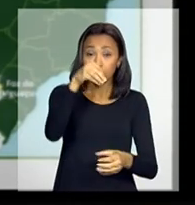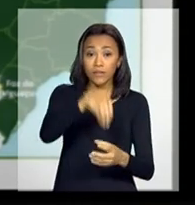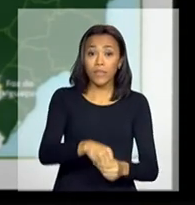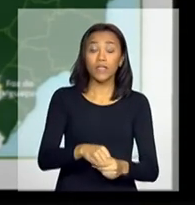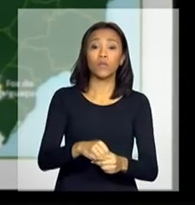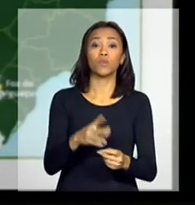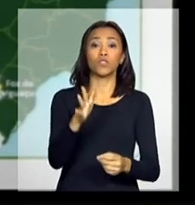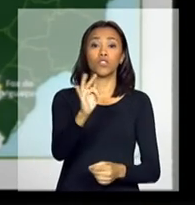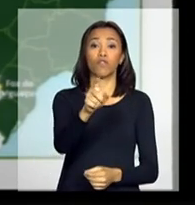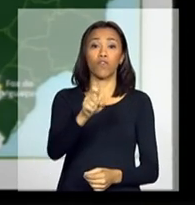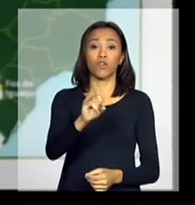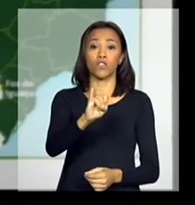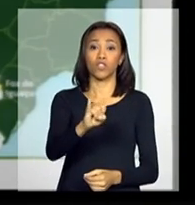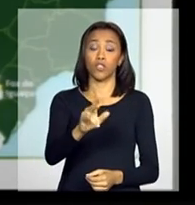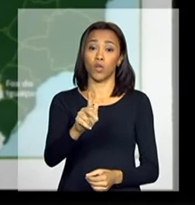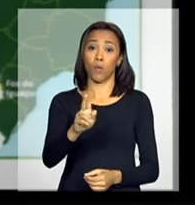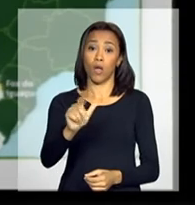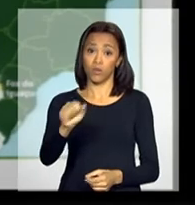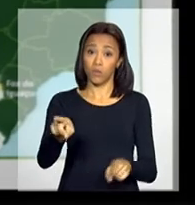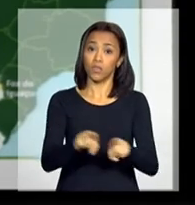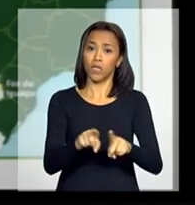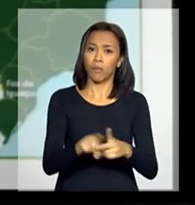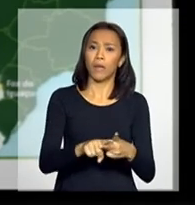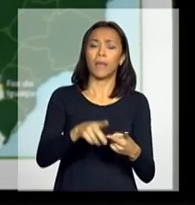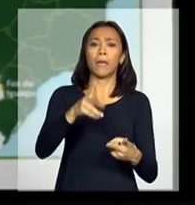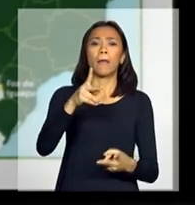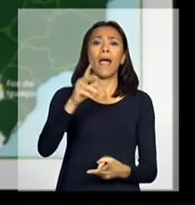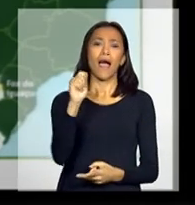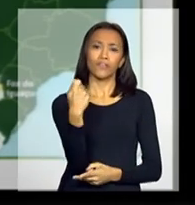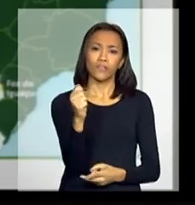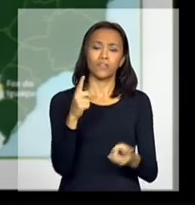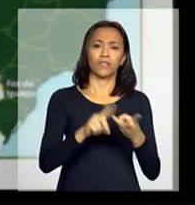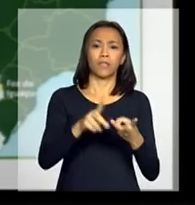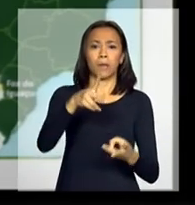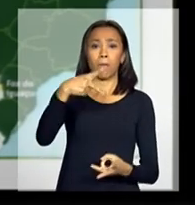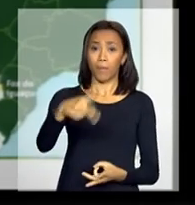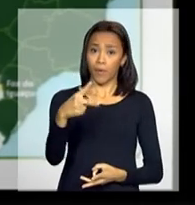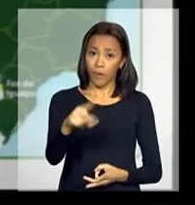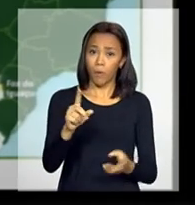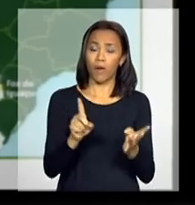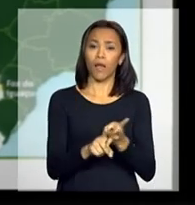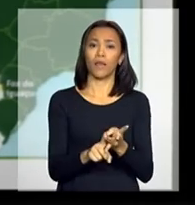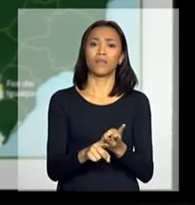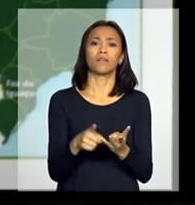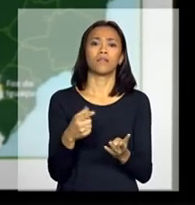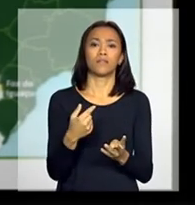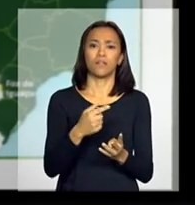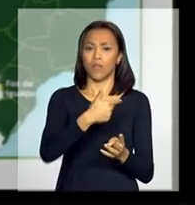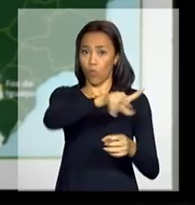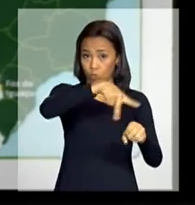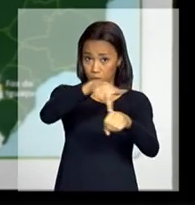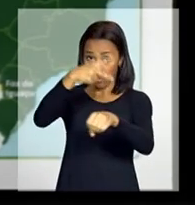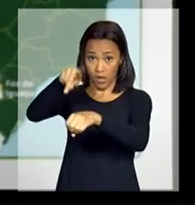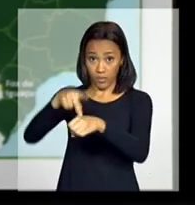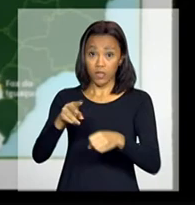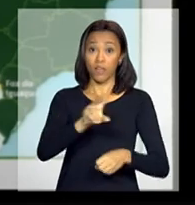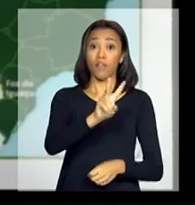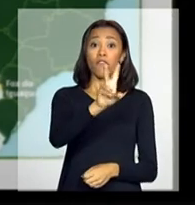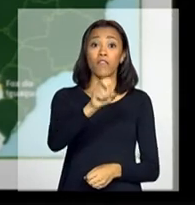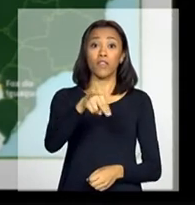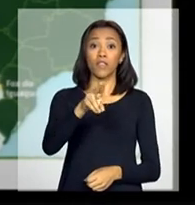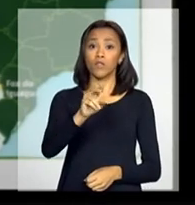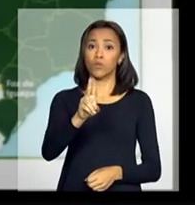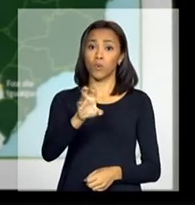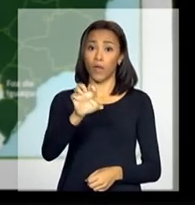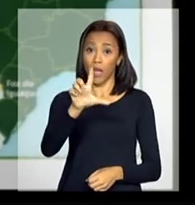do Iguaçu na fronteira com Paraguai e Argentina em pacaraima Roraima em inteira com a Venezuela